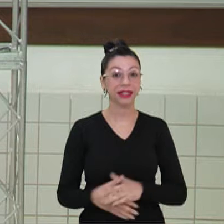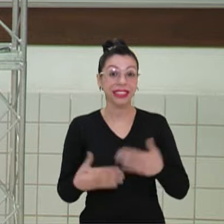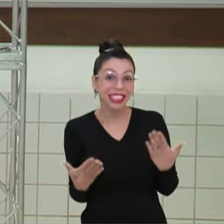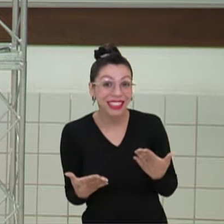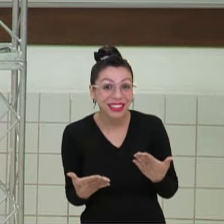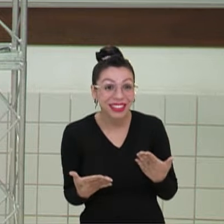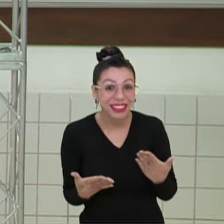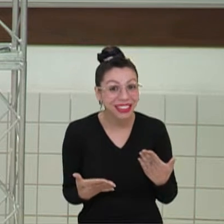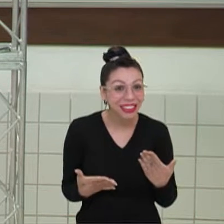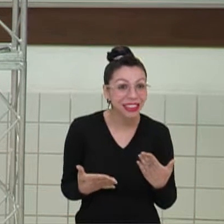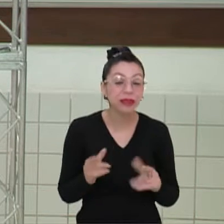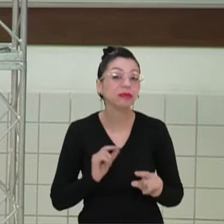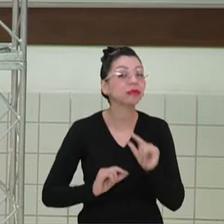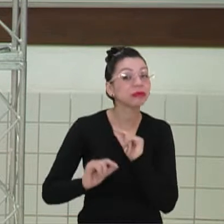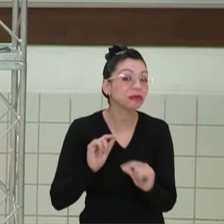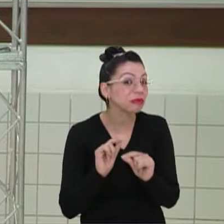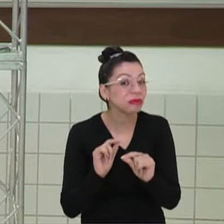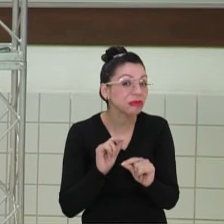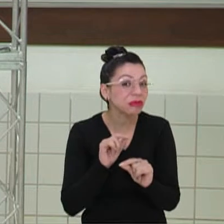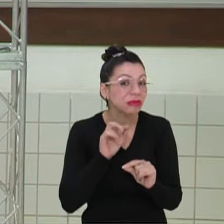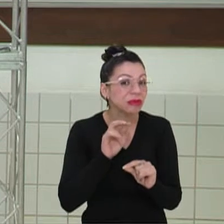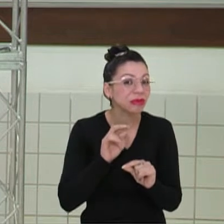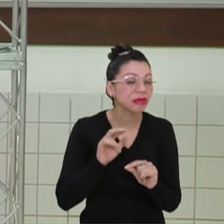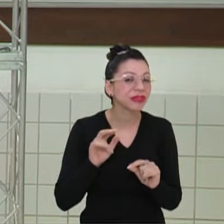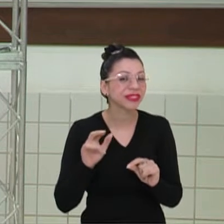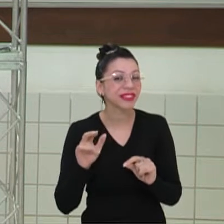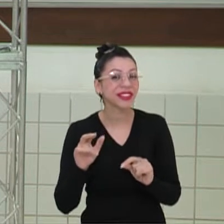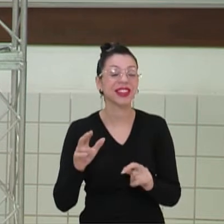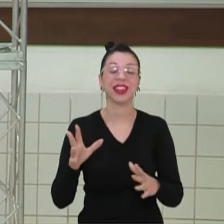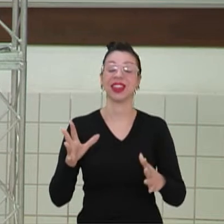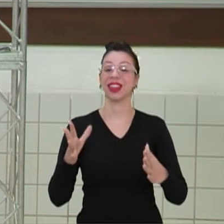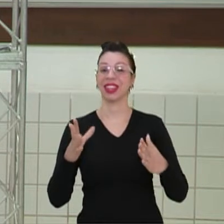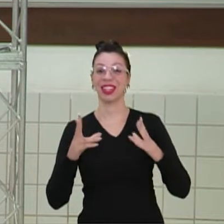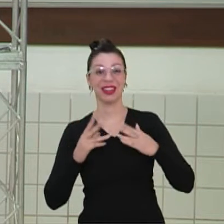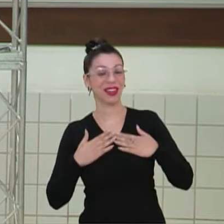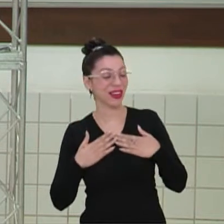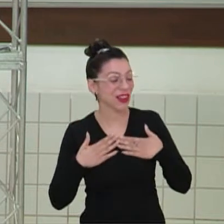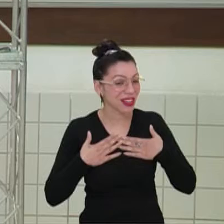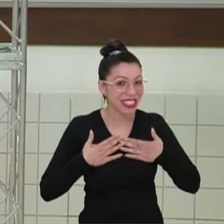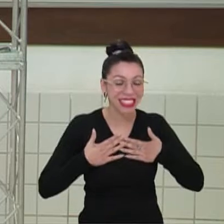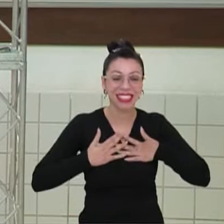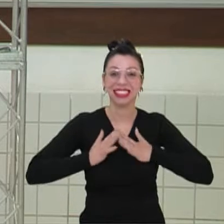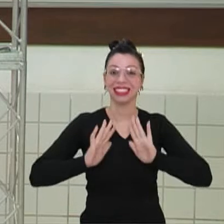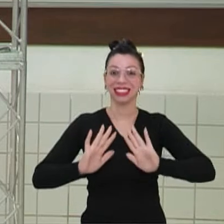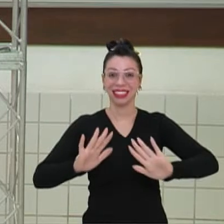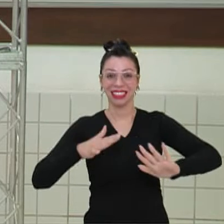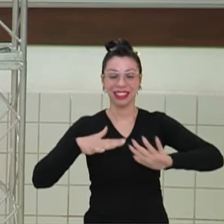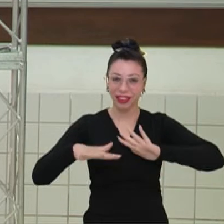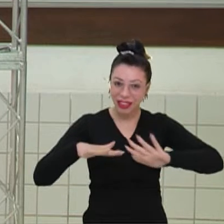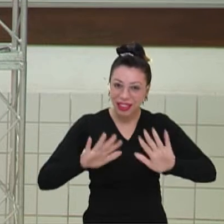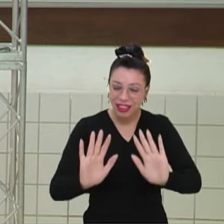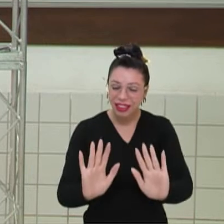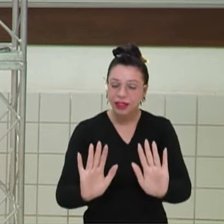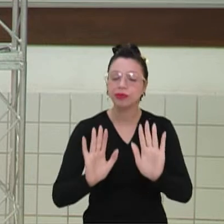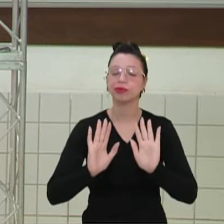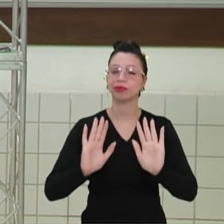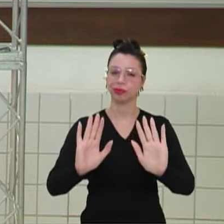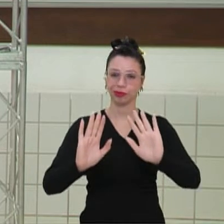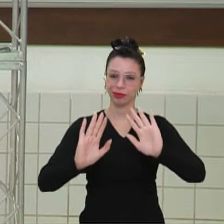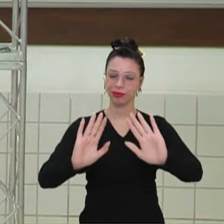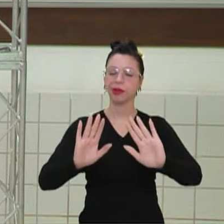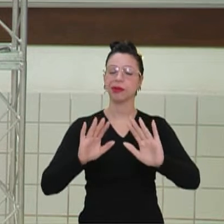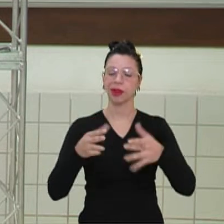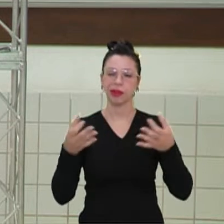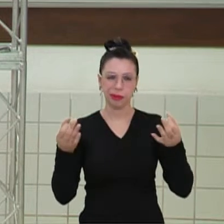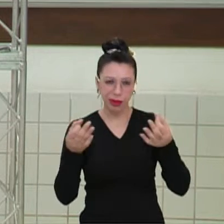E aí, meu coleguinha, o que você achou desse exercício? Uau, ficou abalado com o terremoto? Calma, não vai dar